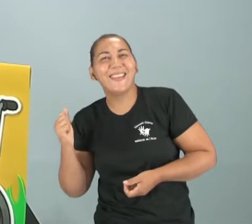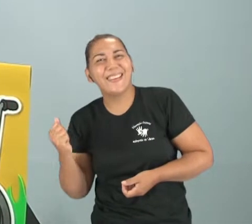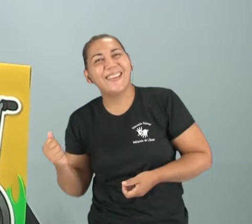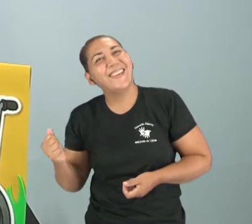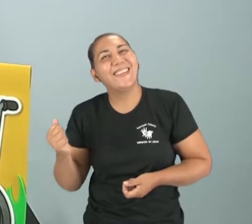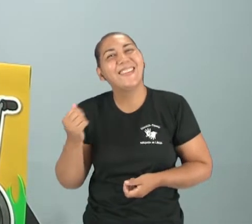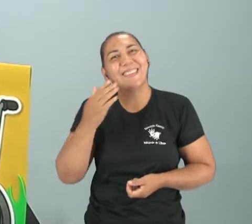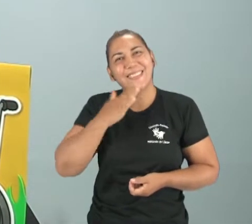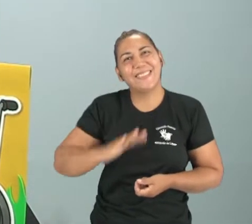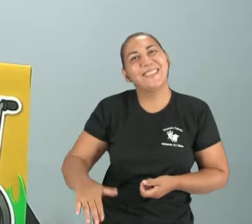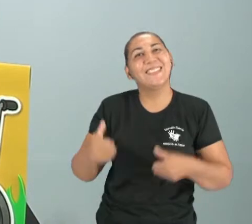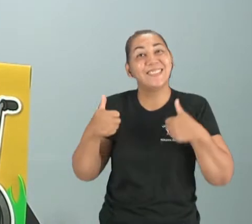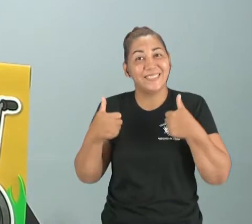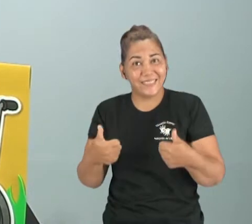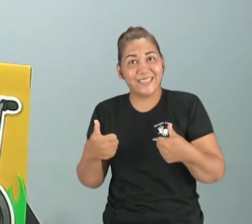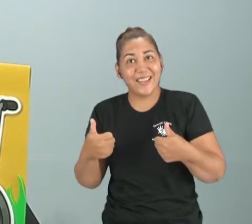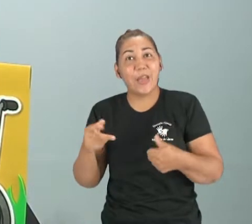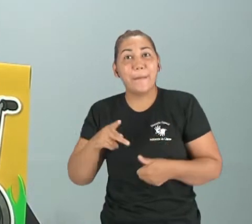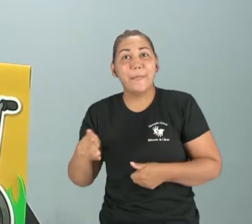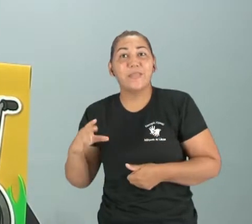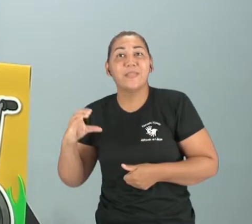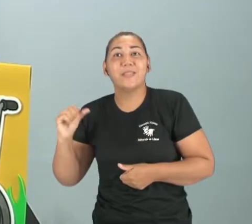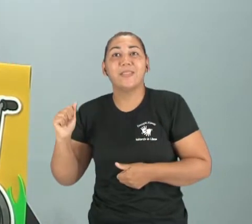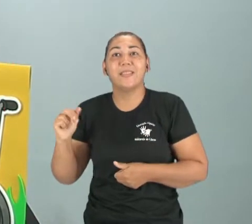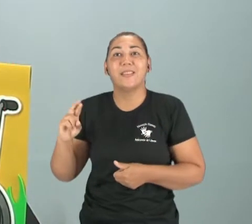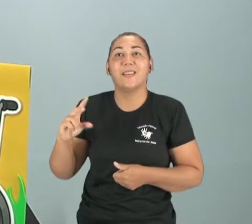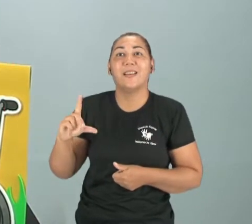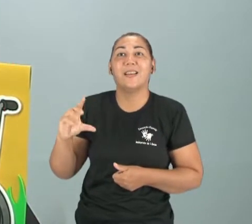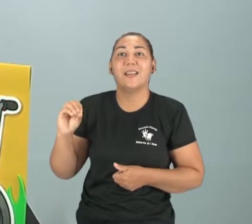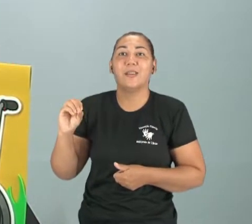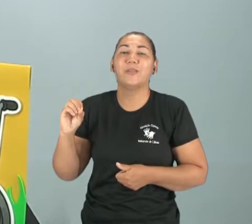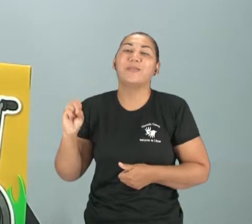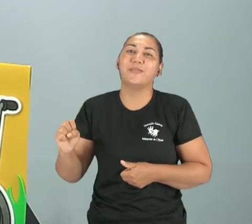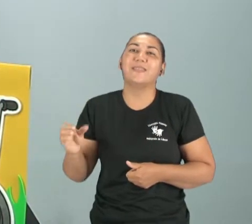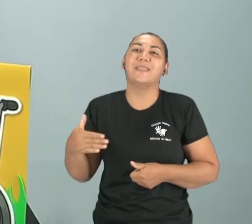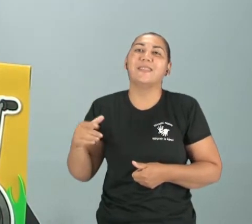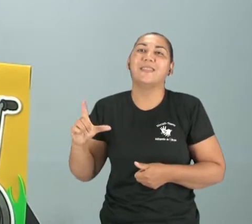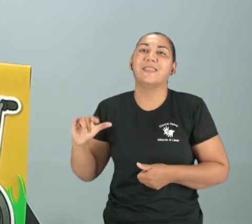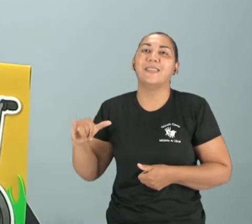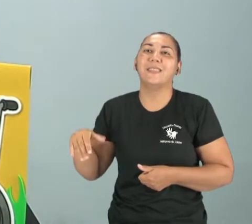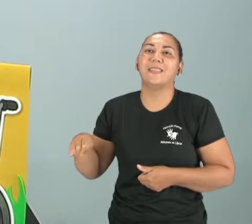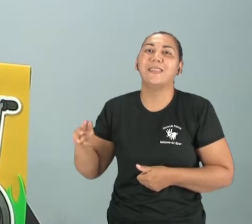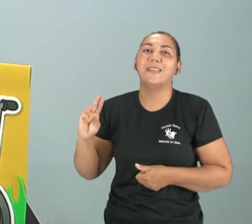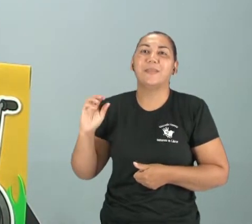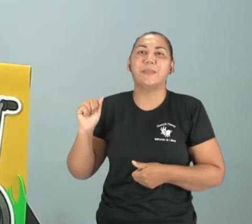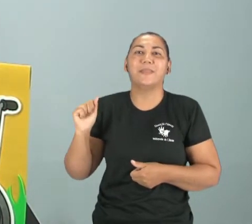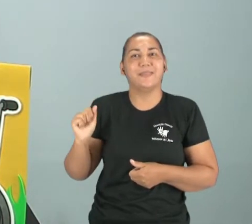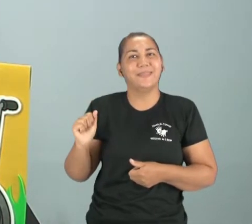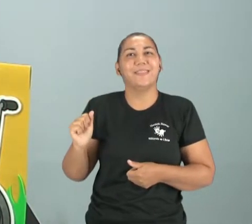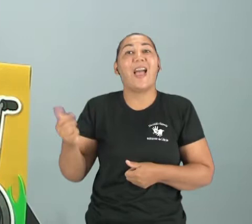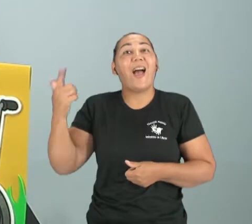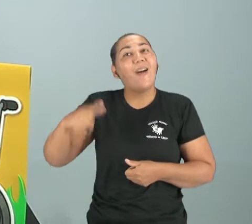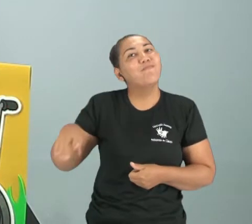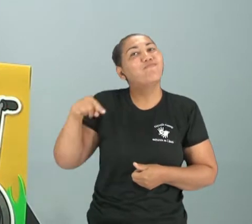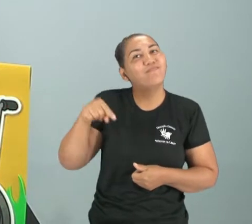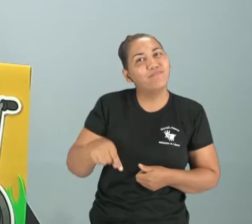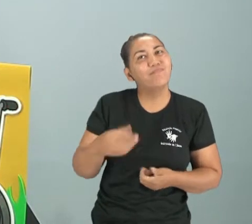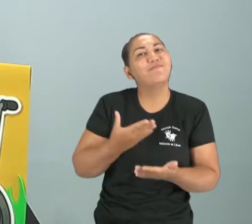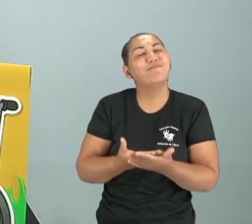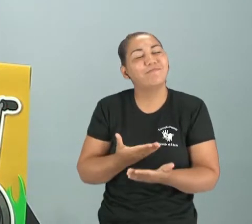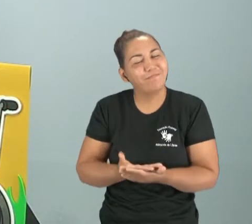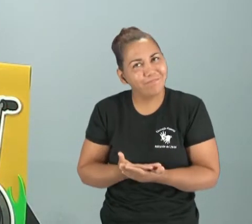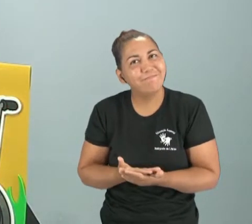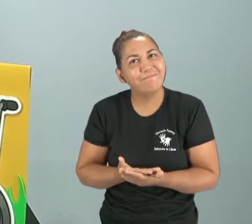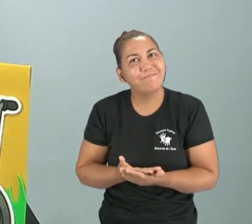Olá, queridos, tudo bem? Eu sou o professor Carlos Lima e estou aqui novamente com vocês para